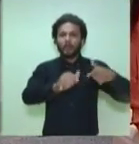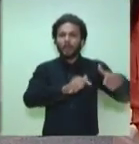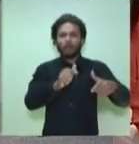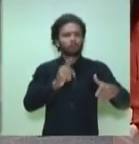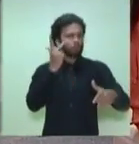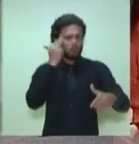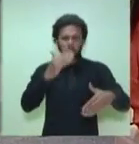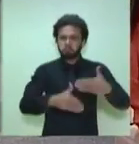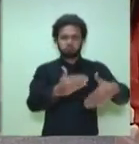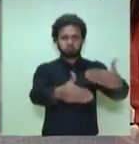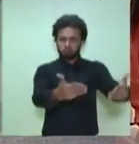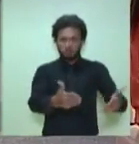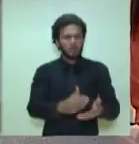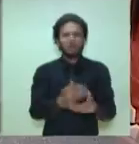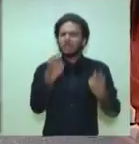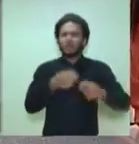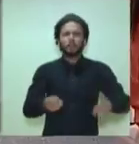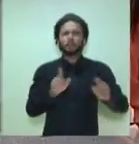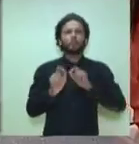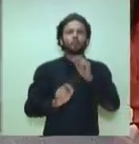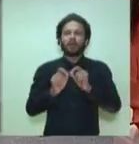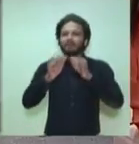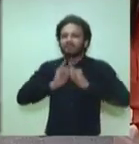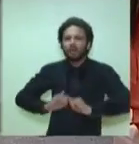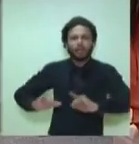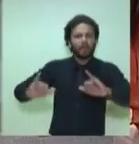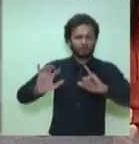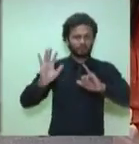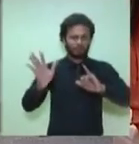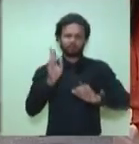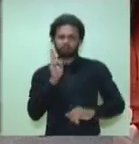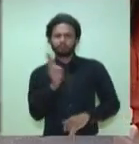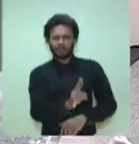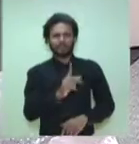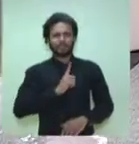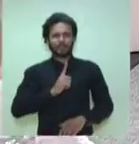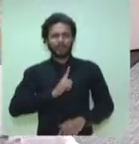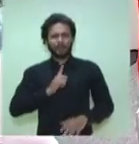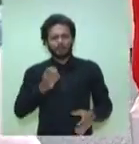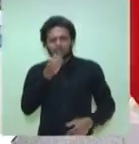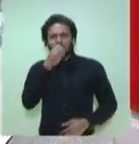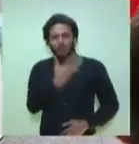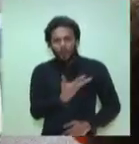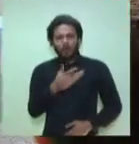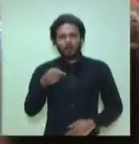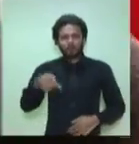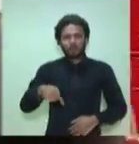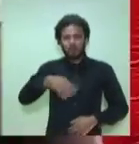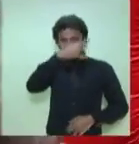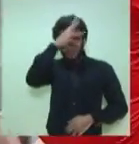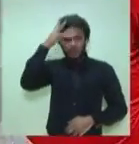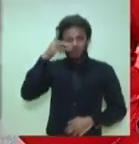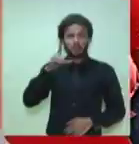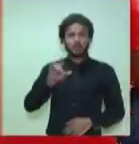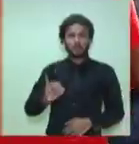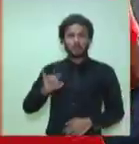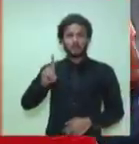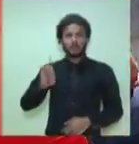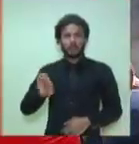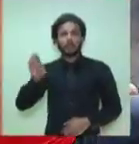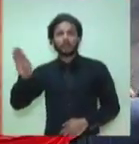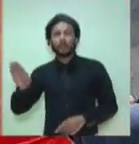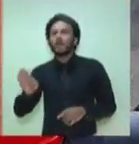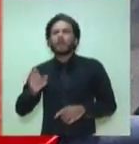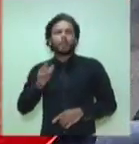automática. E preciso registrar que, apesar dos resultados altamente favoráveis da cidade de Manaus no IDEB, os professores